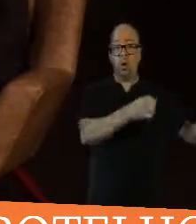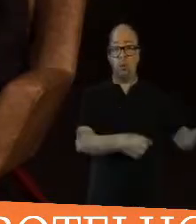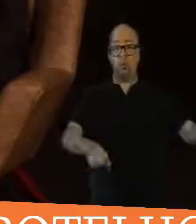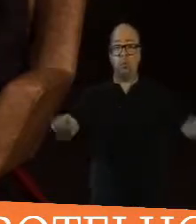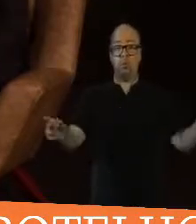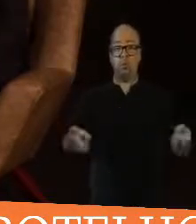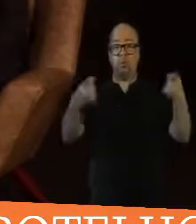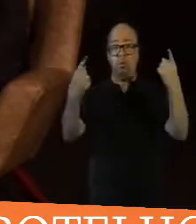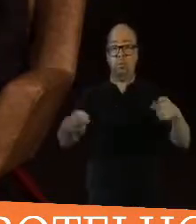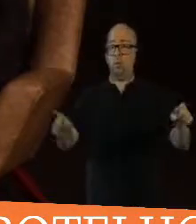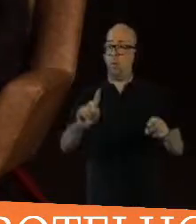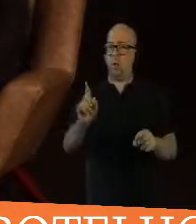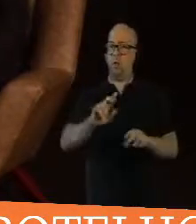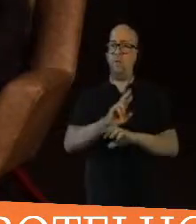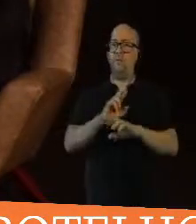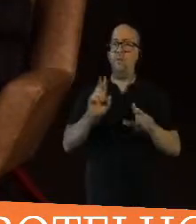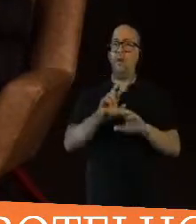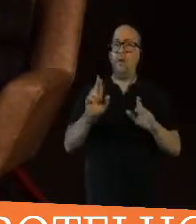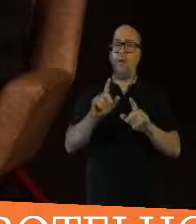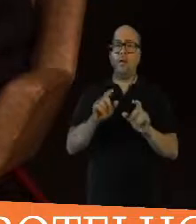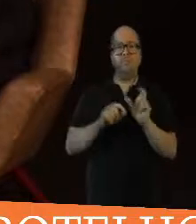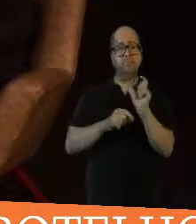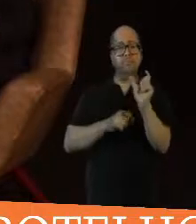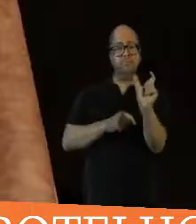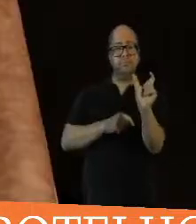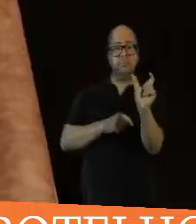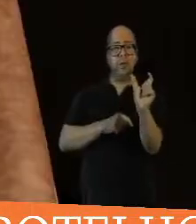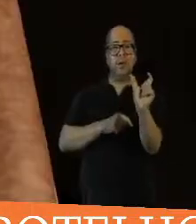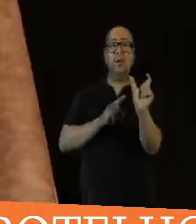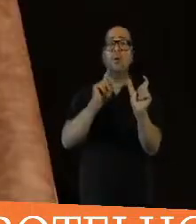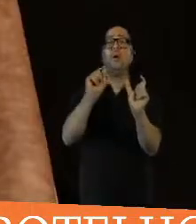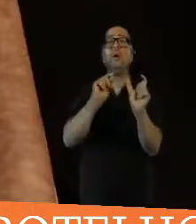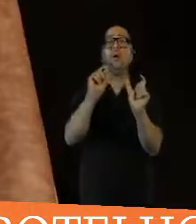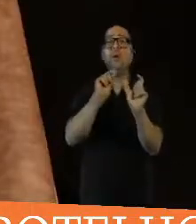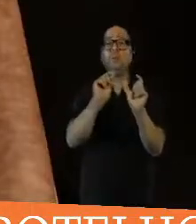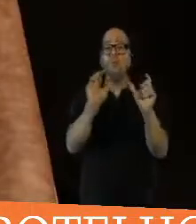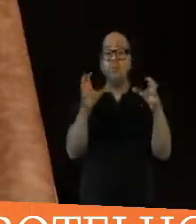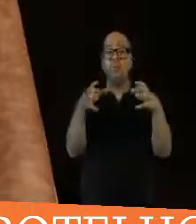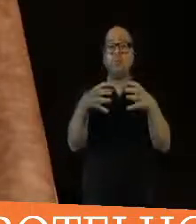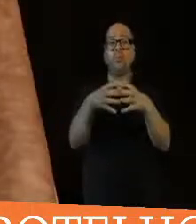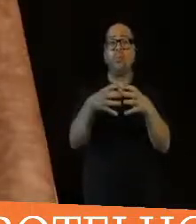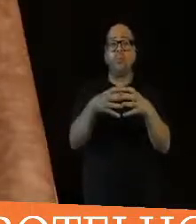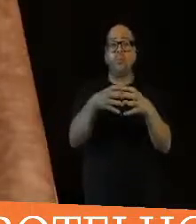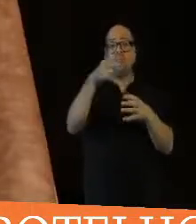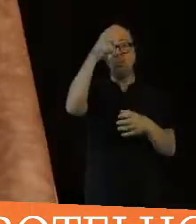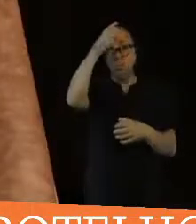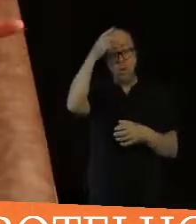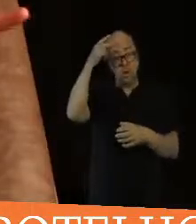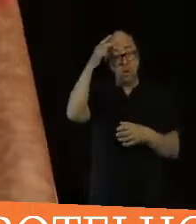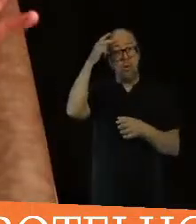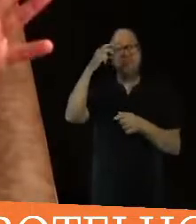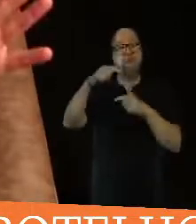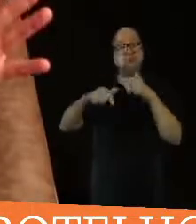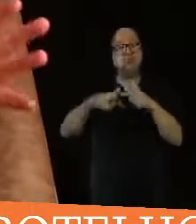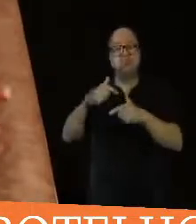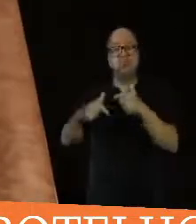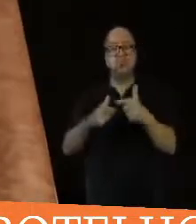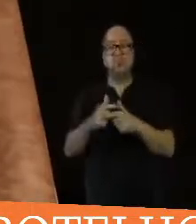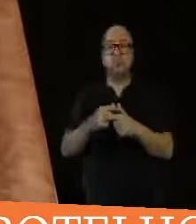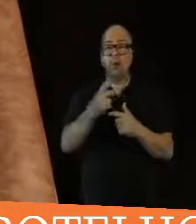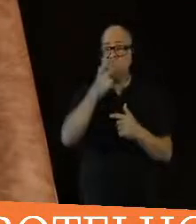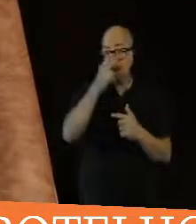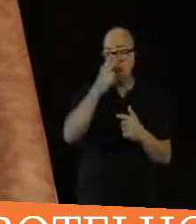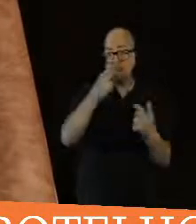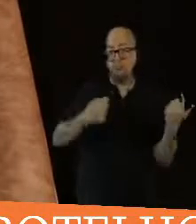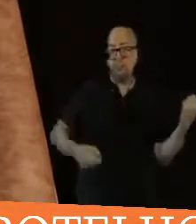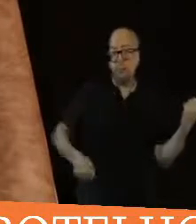isso. Por vezes, isso que eles chamavam de orquestra era uma formação instrumental que se assemelhava muito mais às big bands,